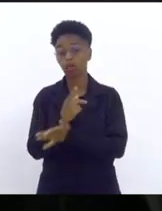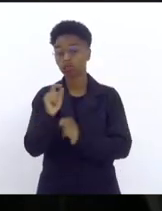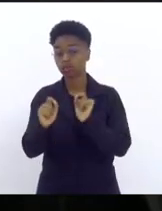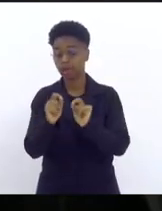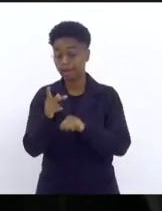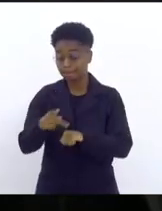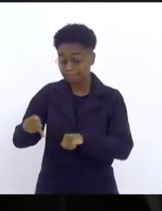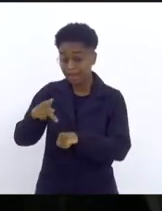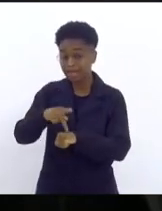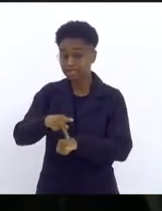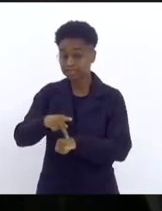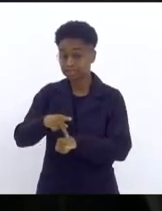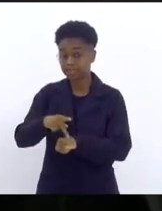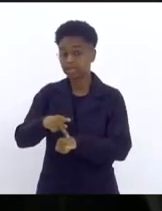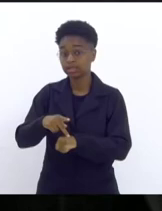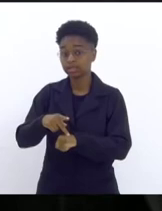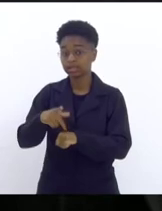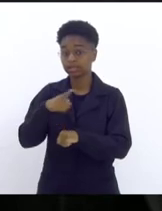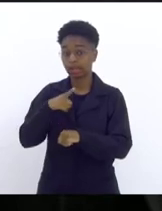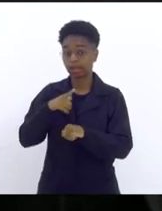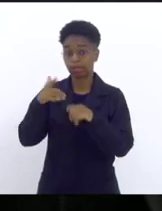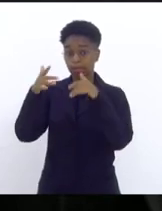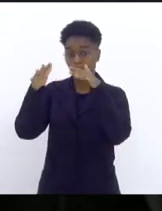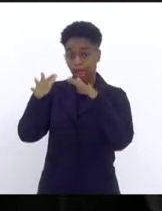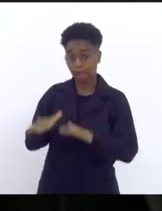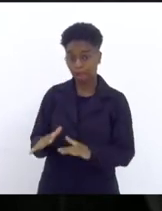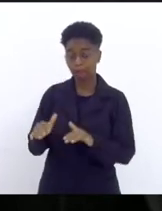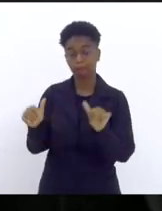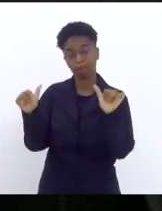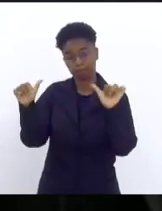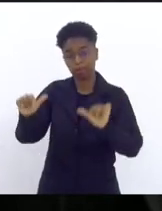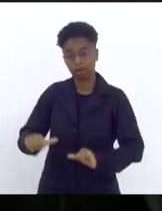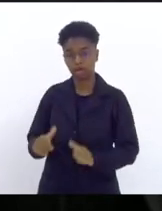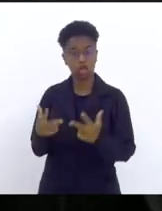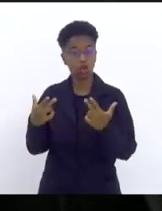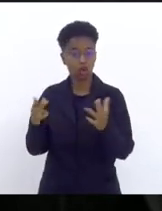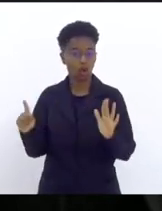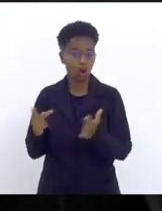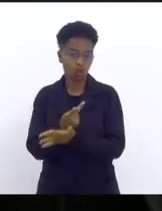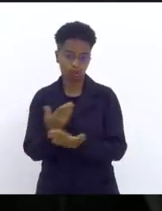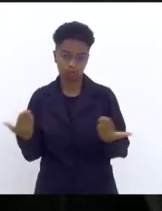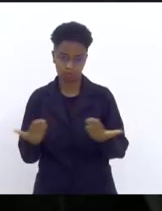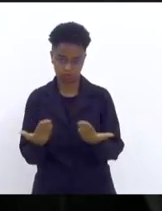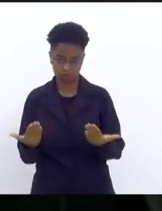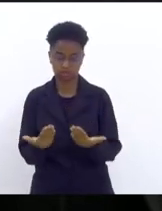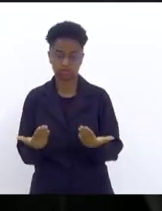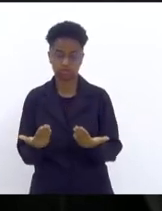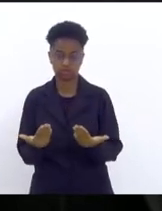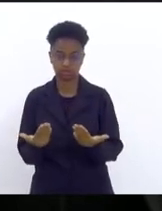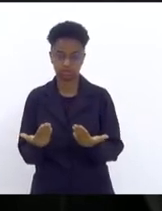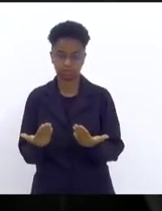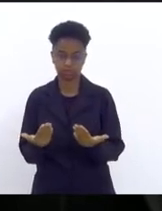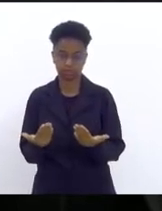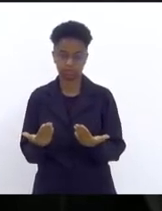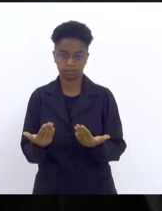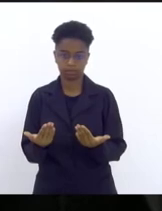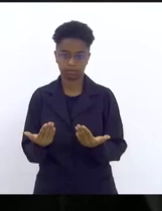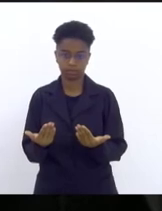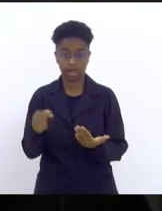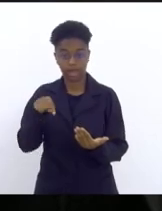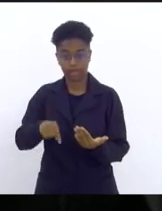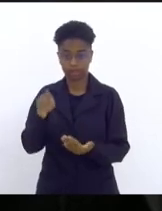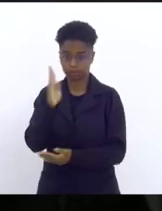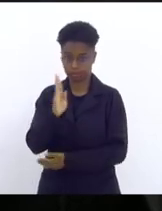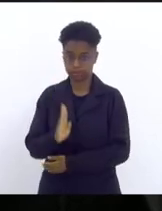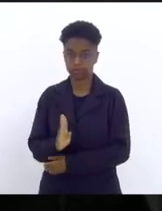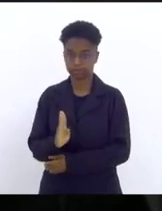acaba indo agarra como hoje acontece com o nosso Brasil